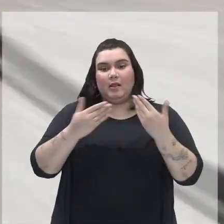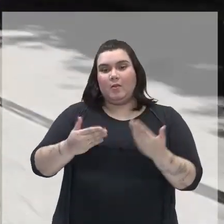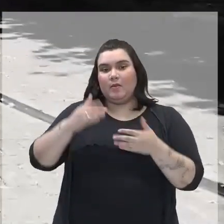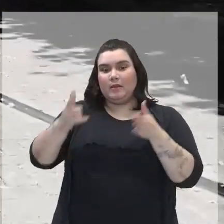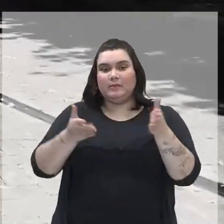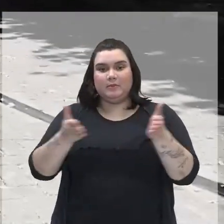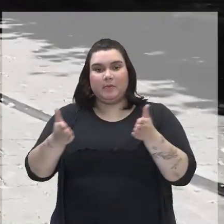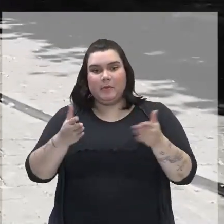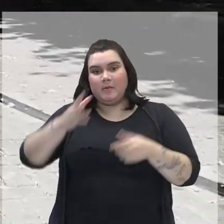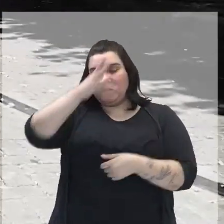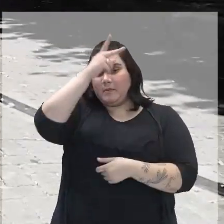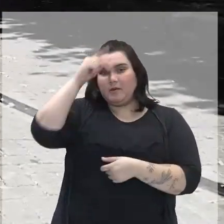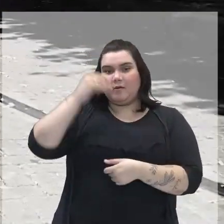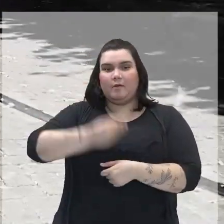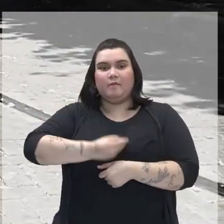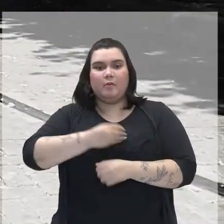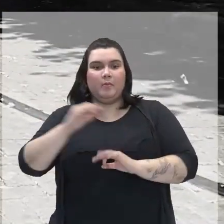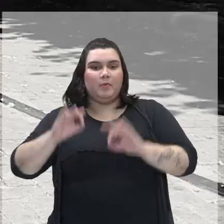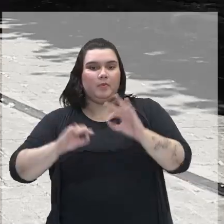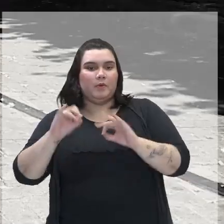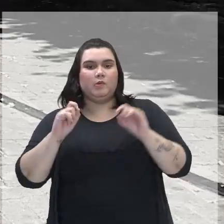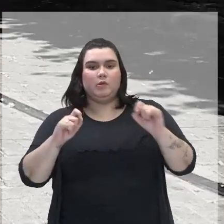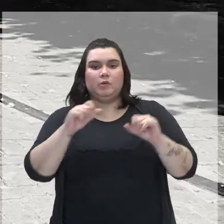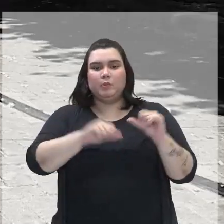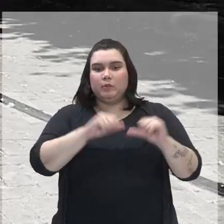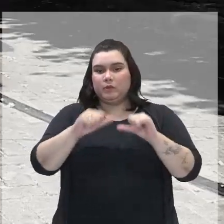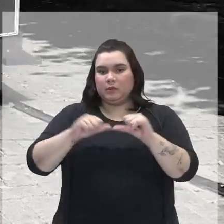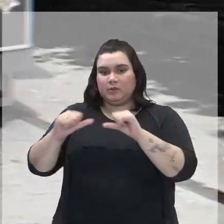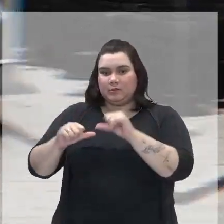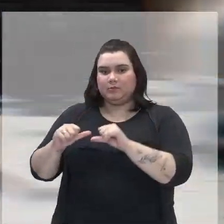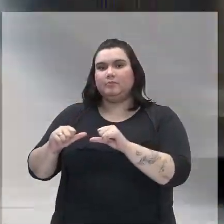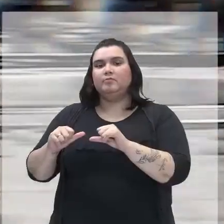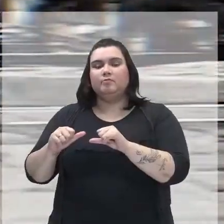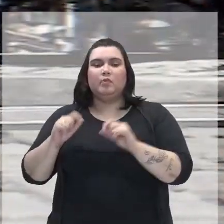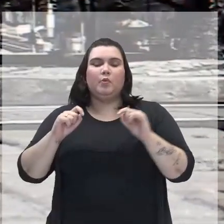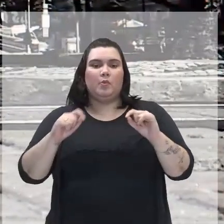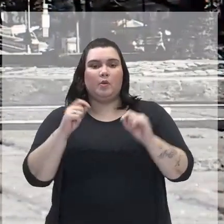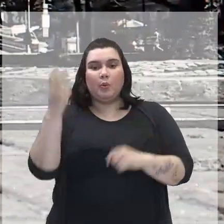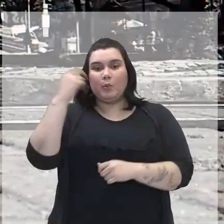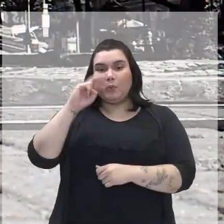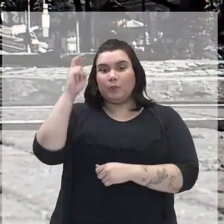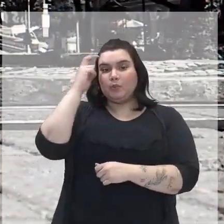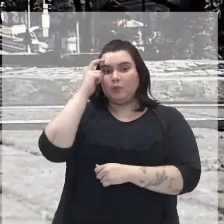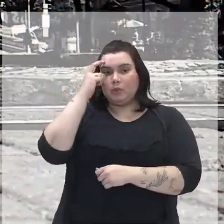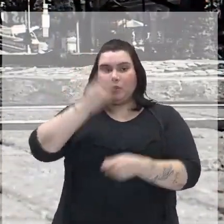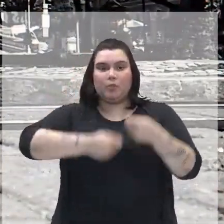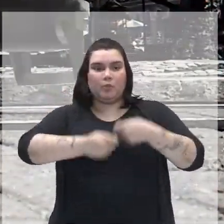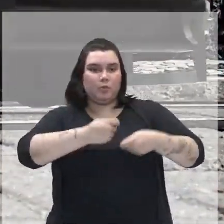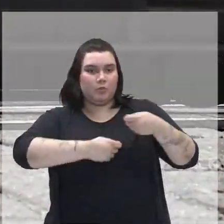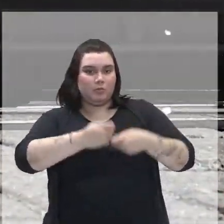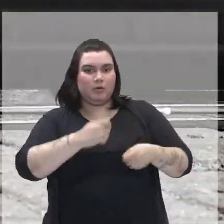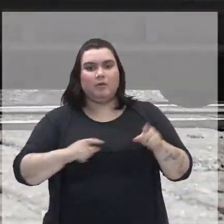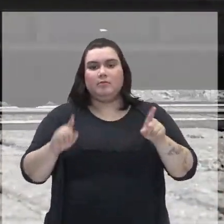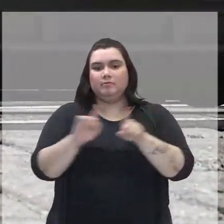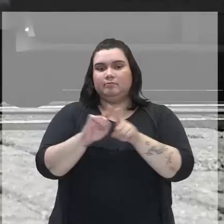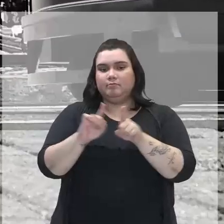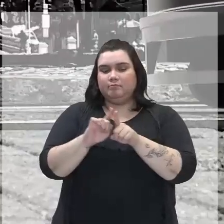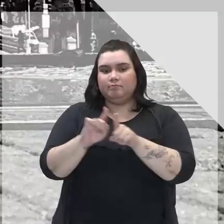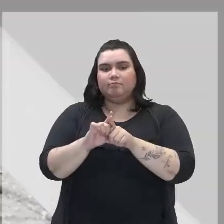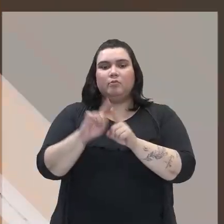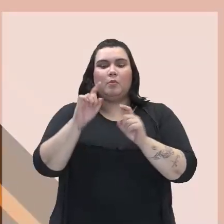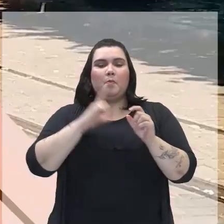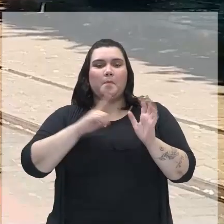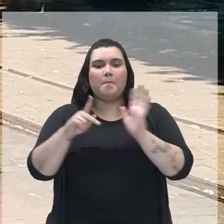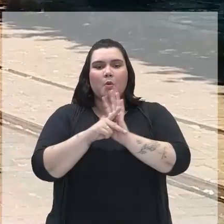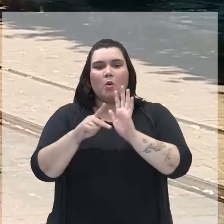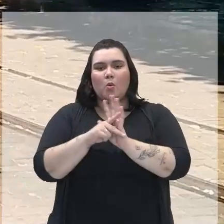vivenciava um intenso processo de transformação nas questões de cultura, economia e também na questão de